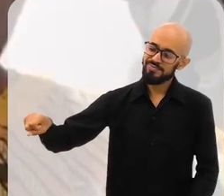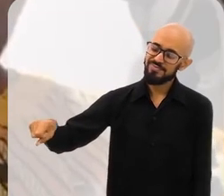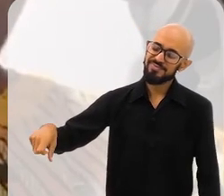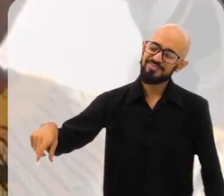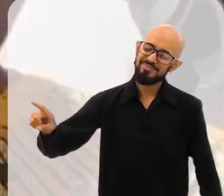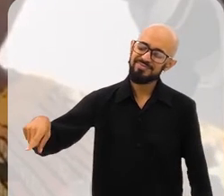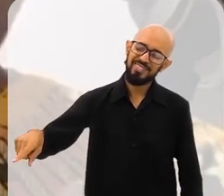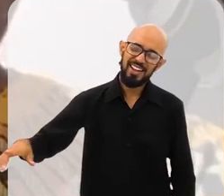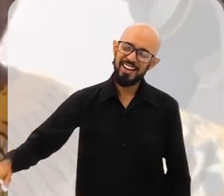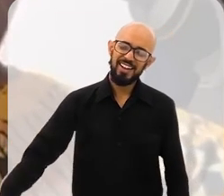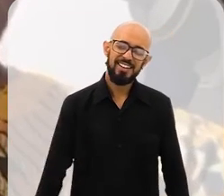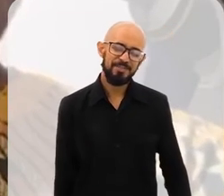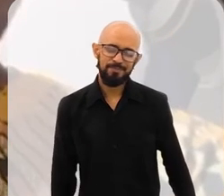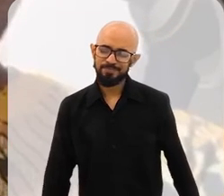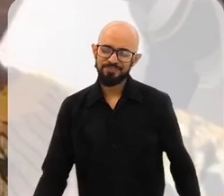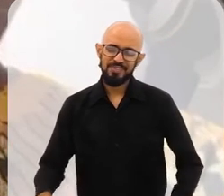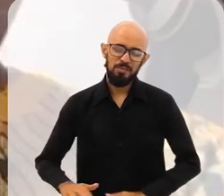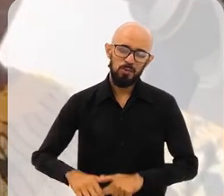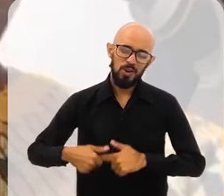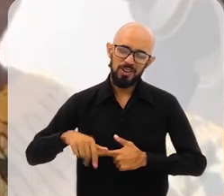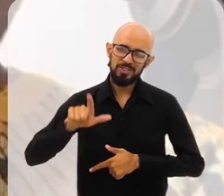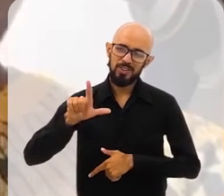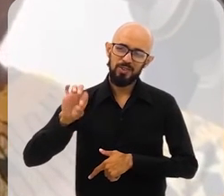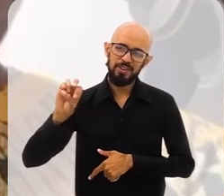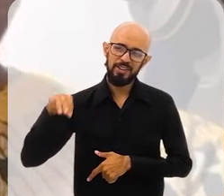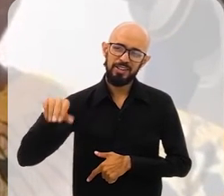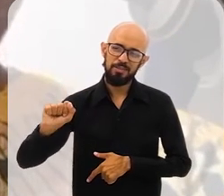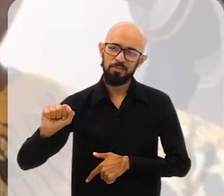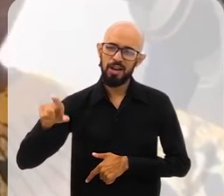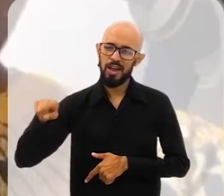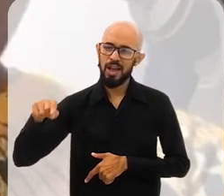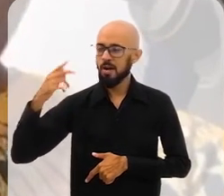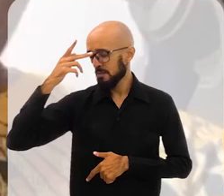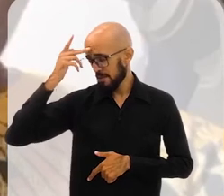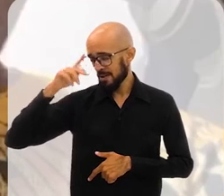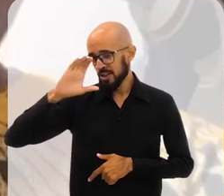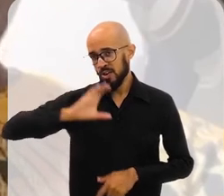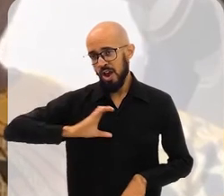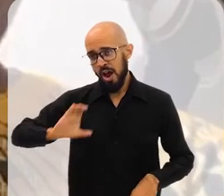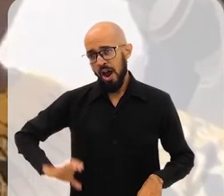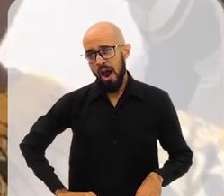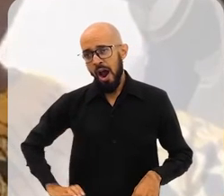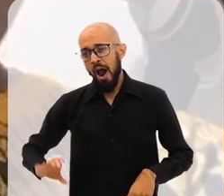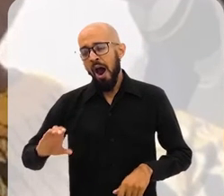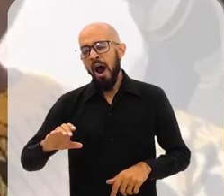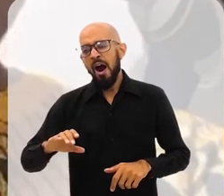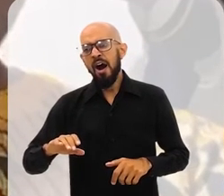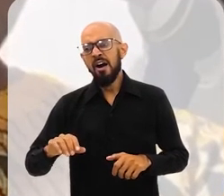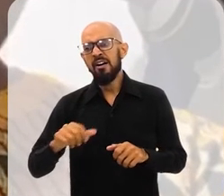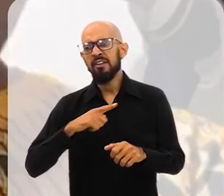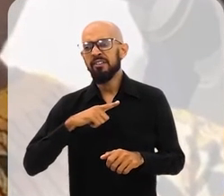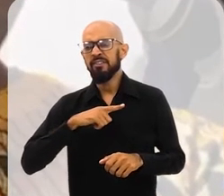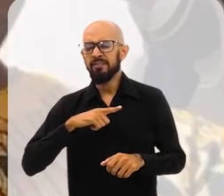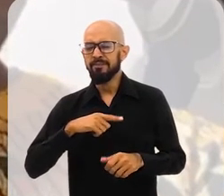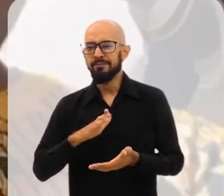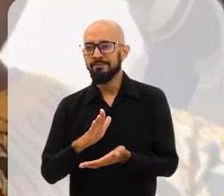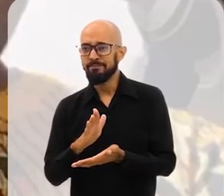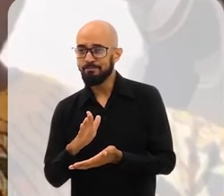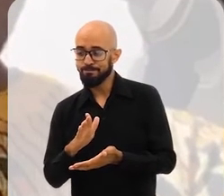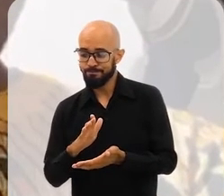é um ser o lema um cidadão que dividia as sua ex